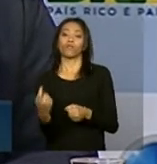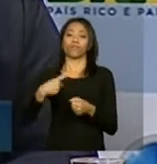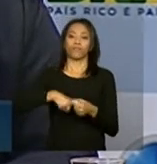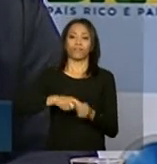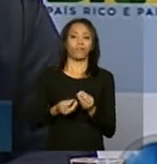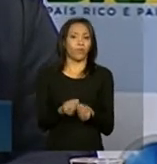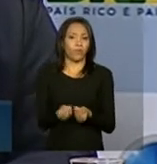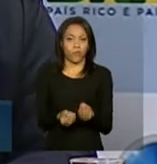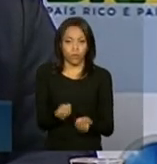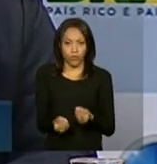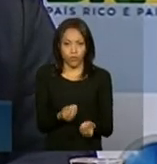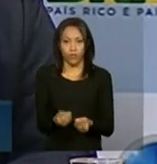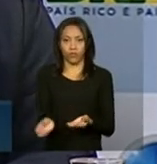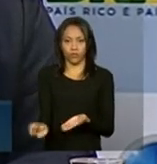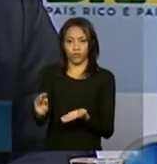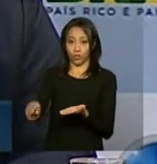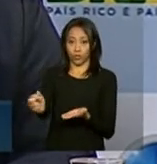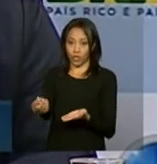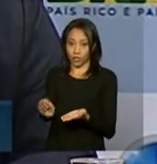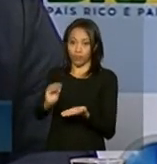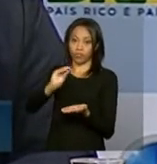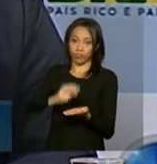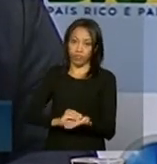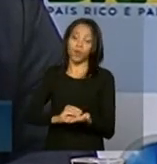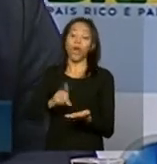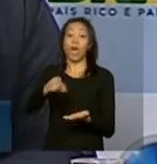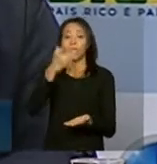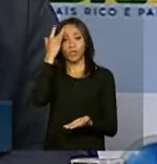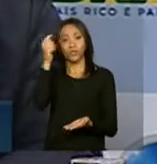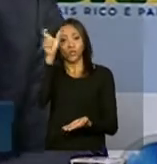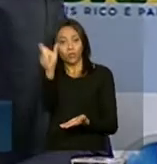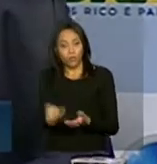fazer o reembolso, né? O paciente pode